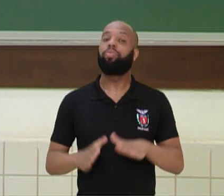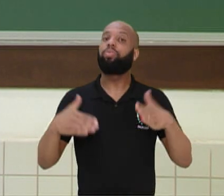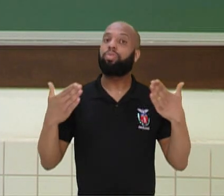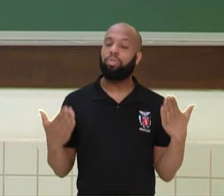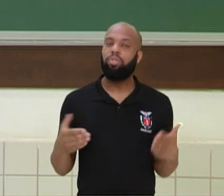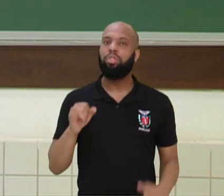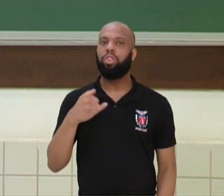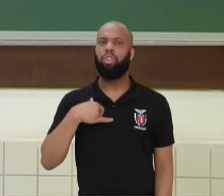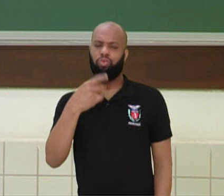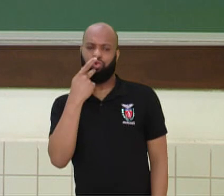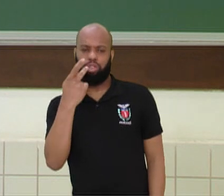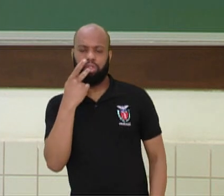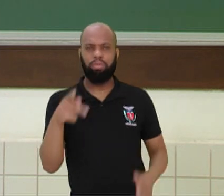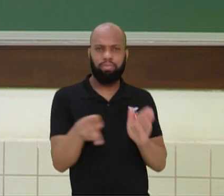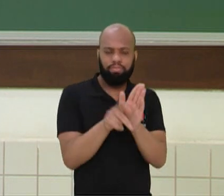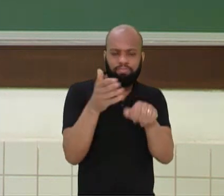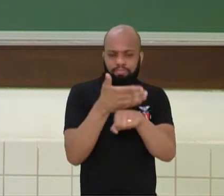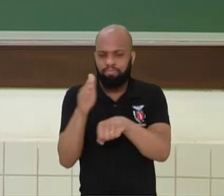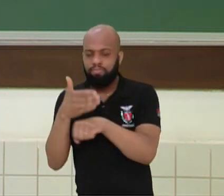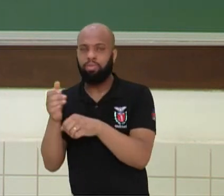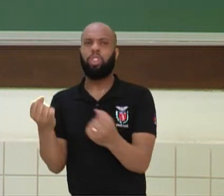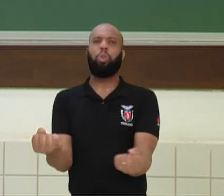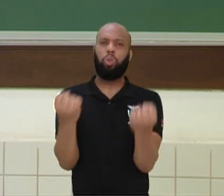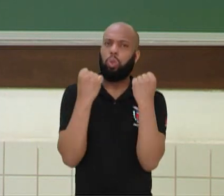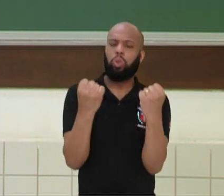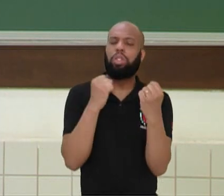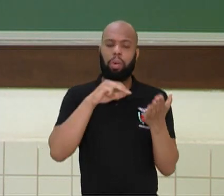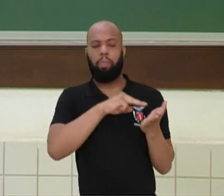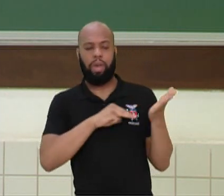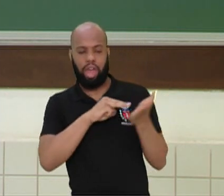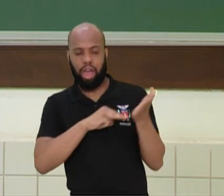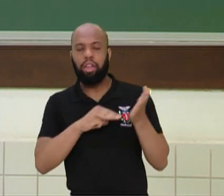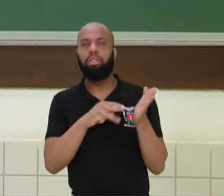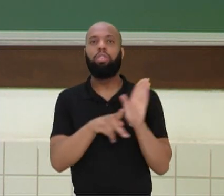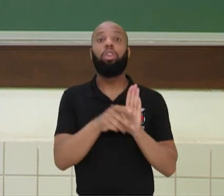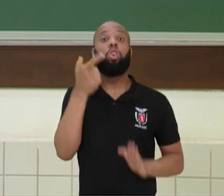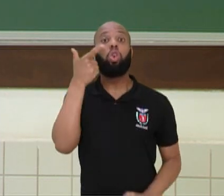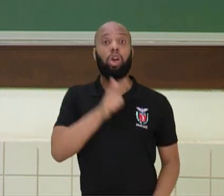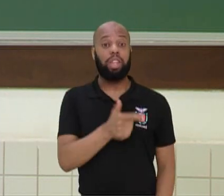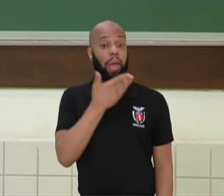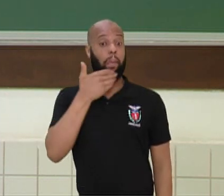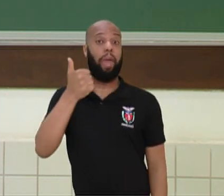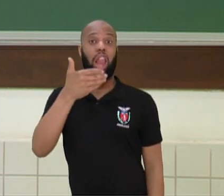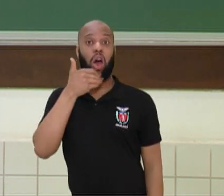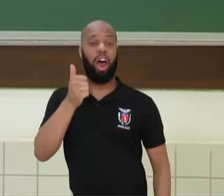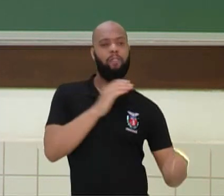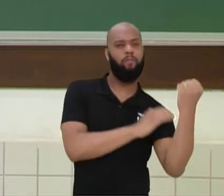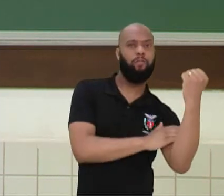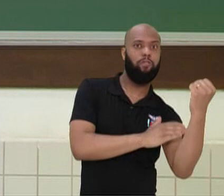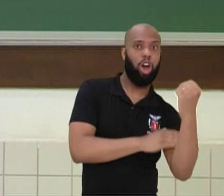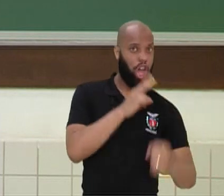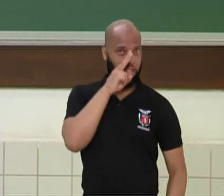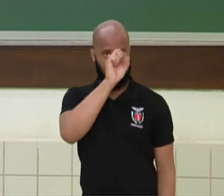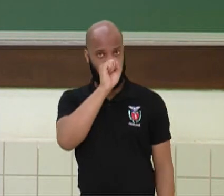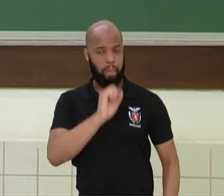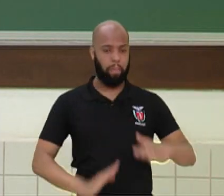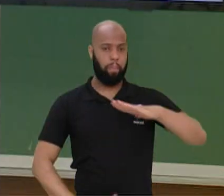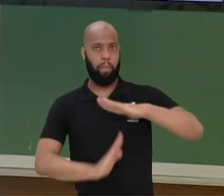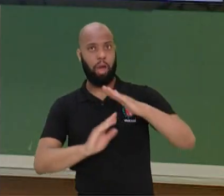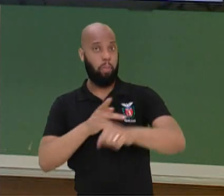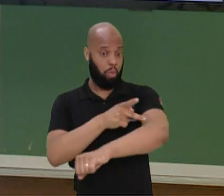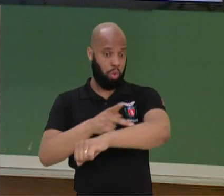Então, quando eu falo de um treino de musculação, um método para potencializar a minha força muscular máxima ou